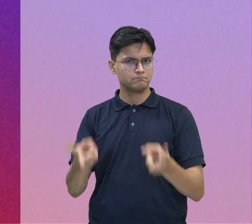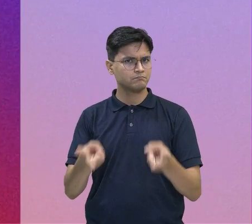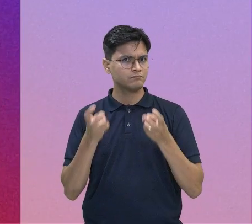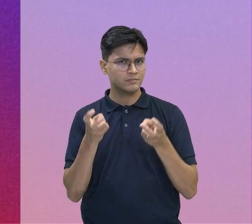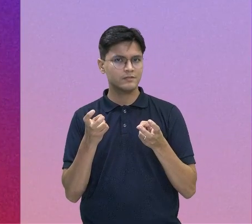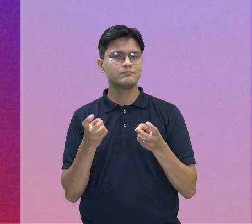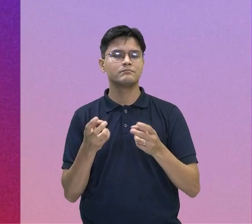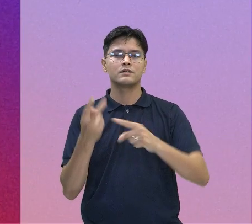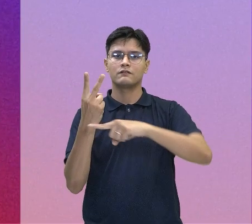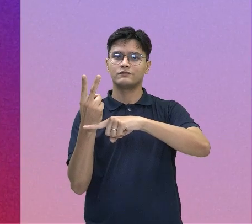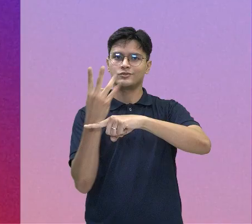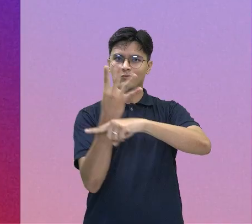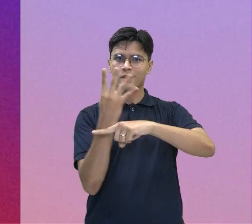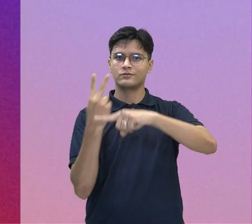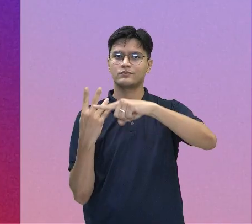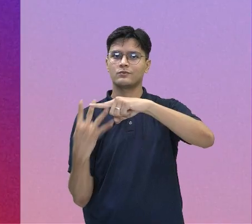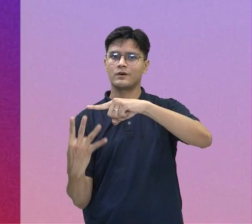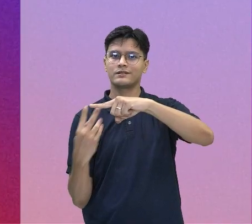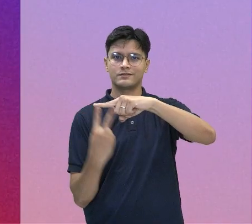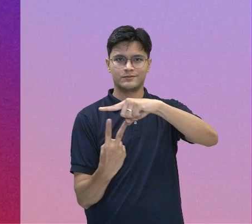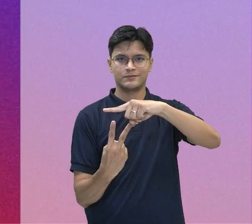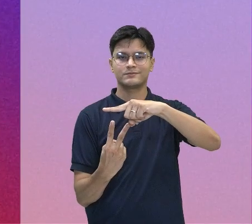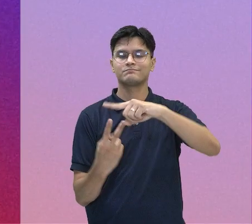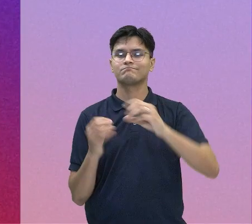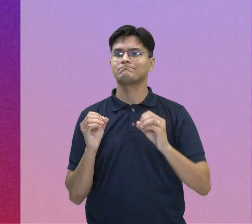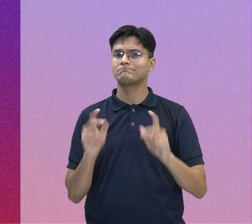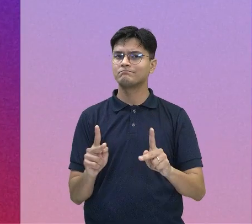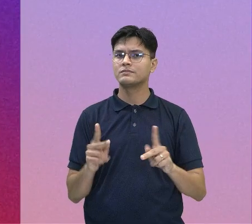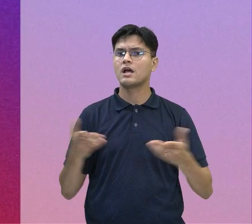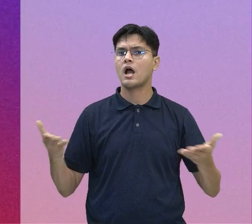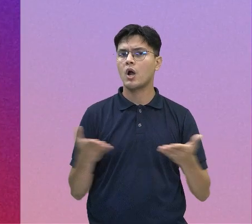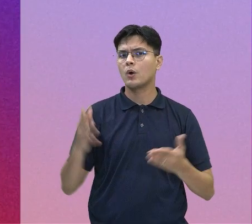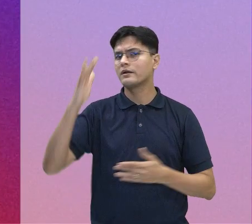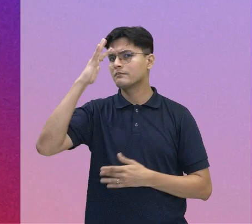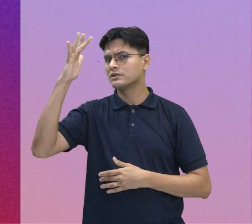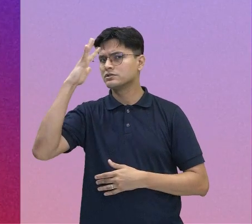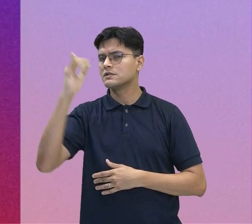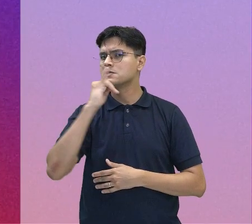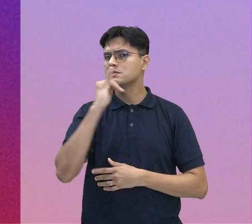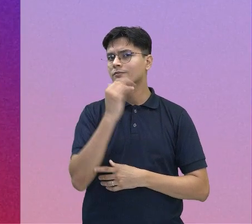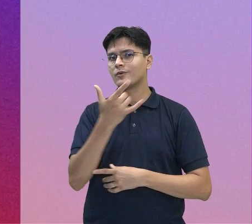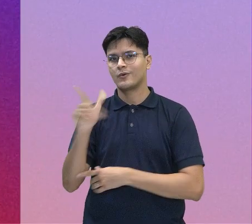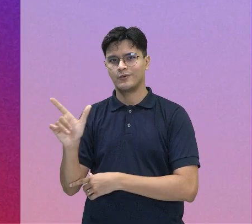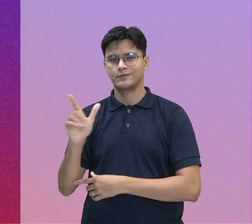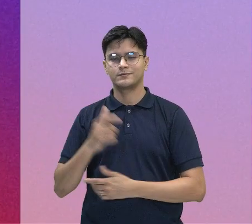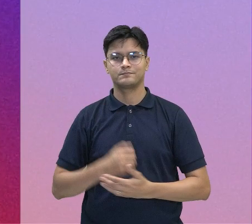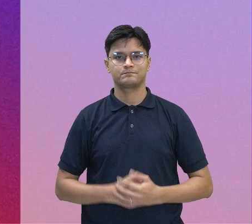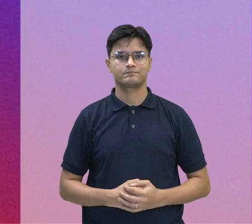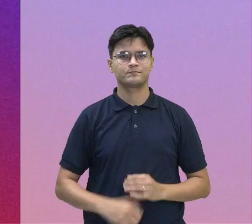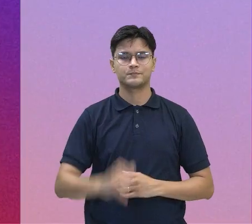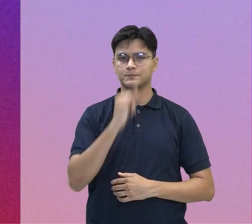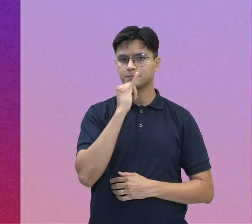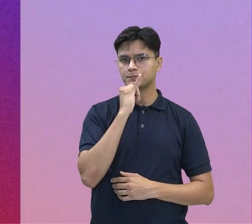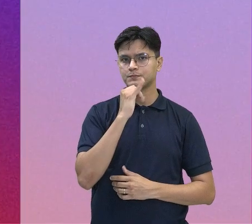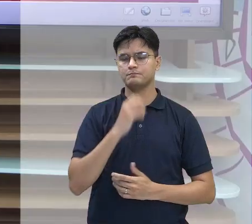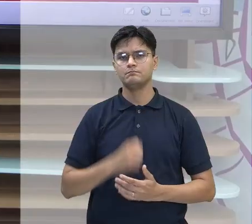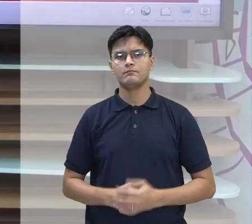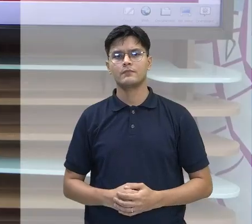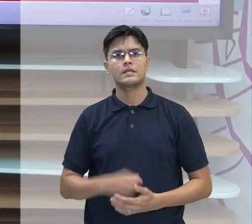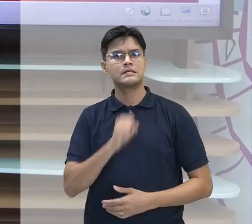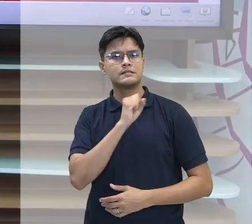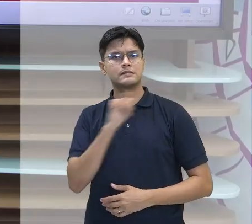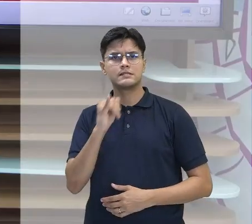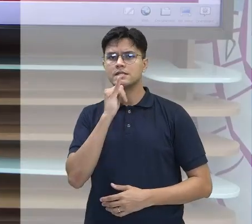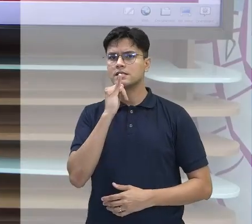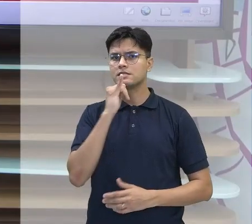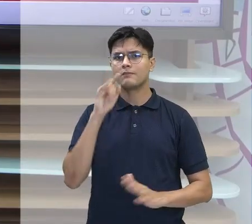está para 42. Agora imagina só o seguinte. Vamos supor que ele perguntasse qual